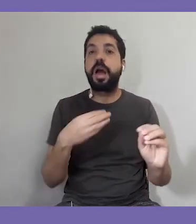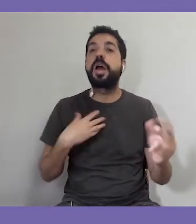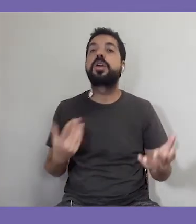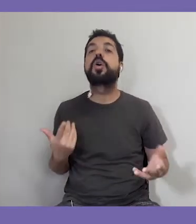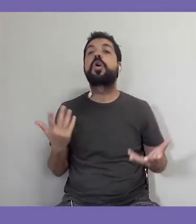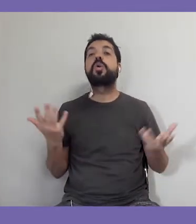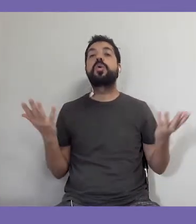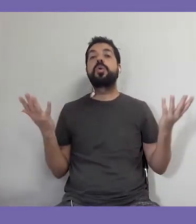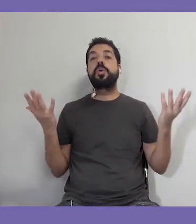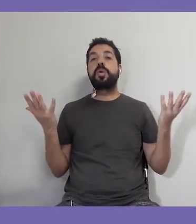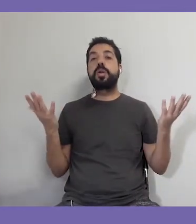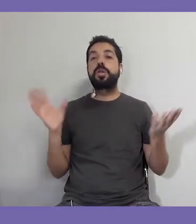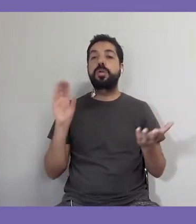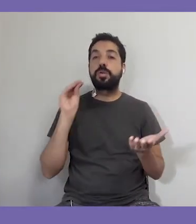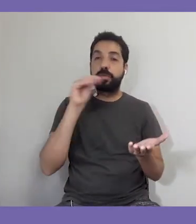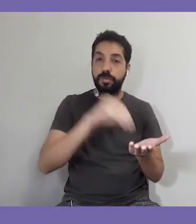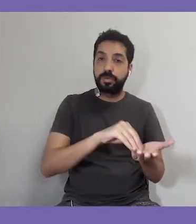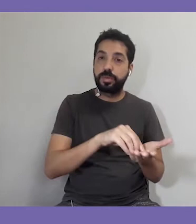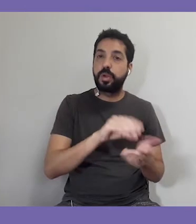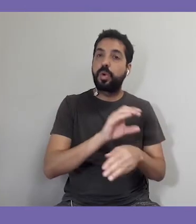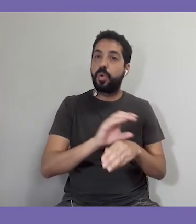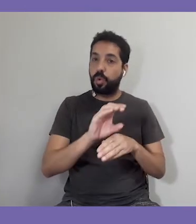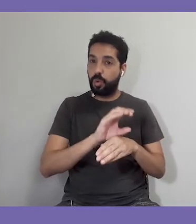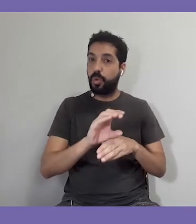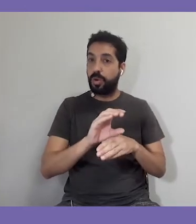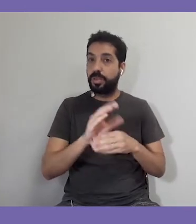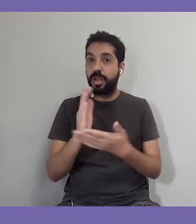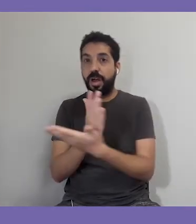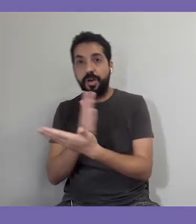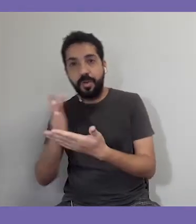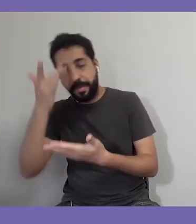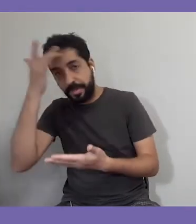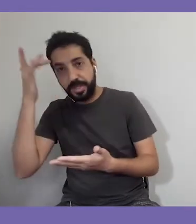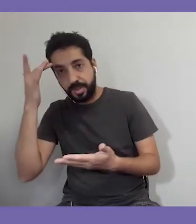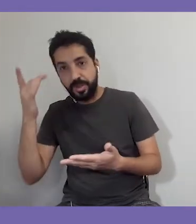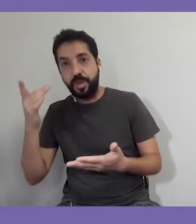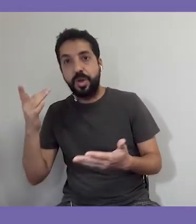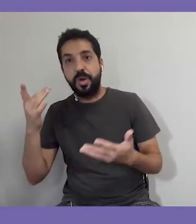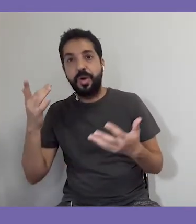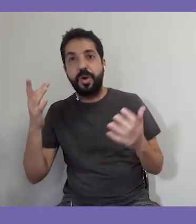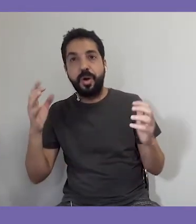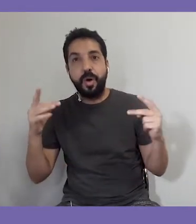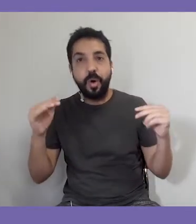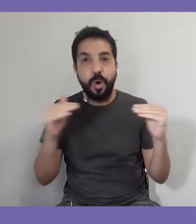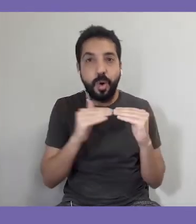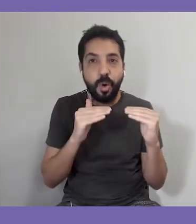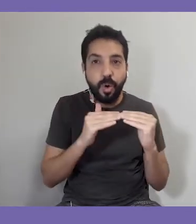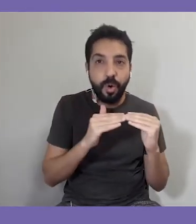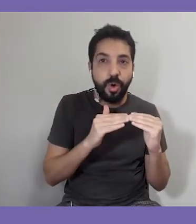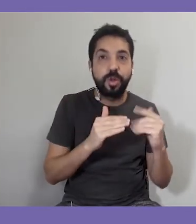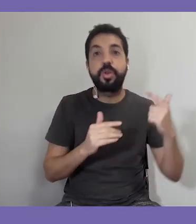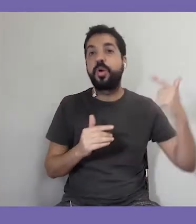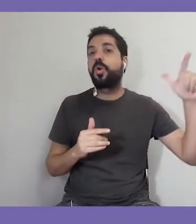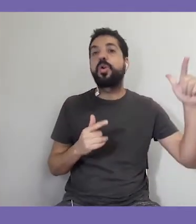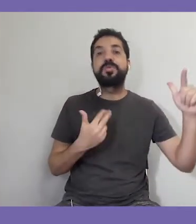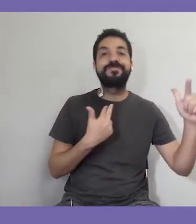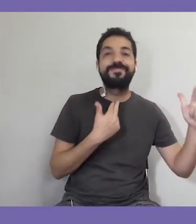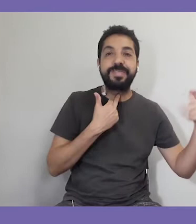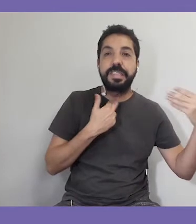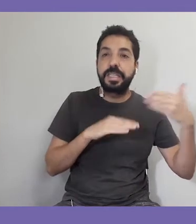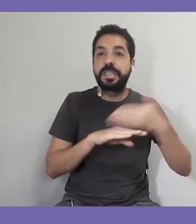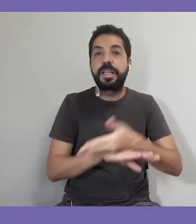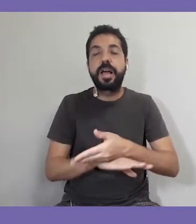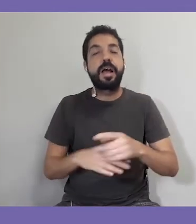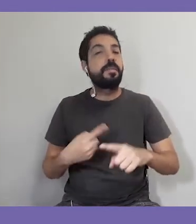lá no curso e, felizmente, ela é comprada por algumas pessoas da minha equipe e outras pessoas que queriam entrar e não podiam